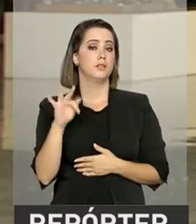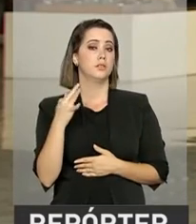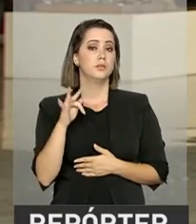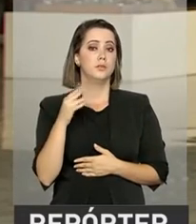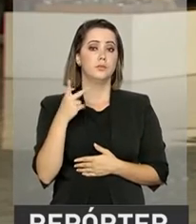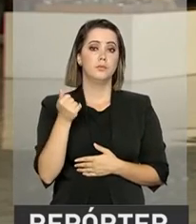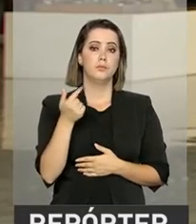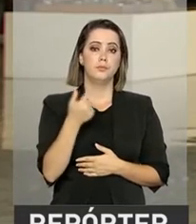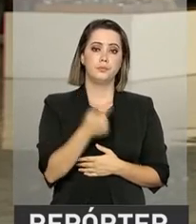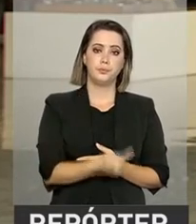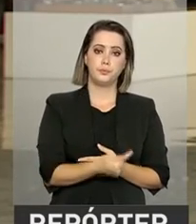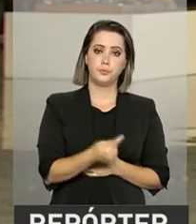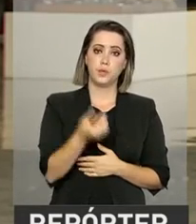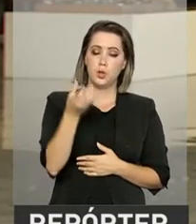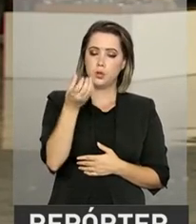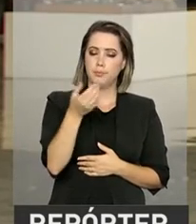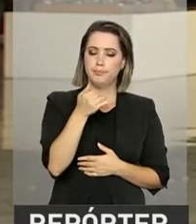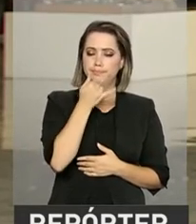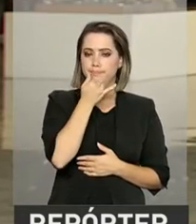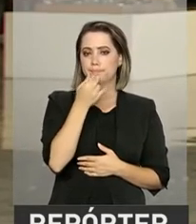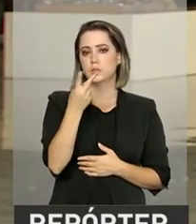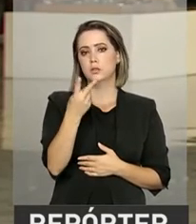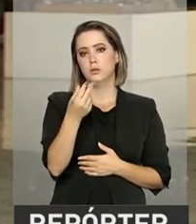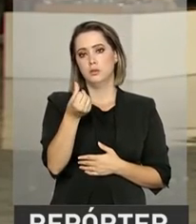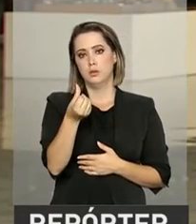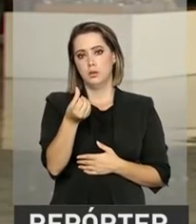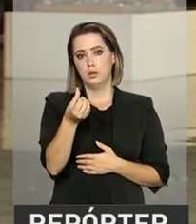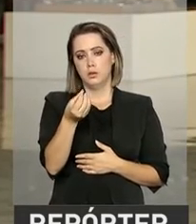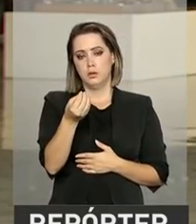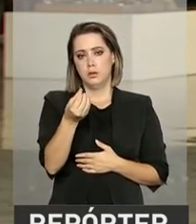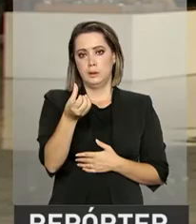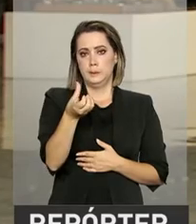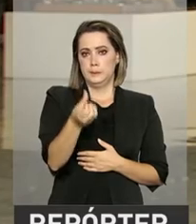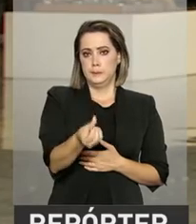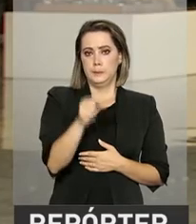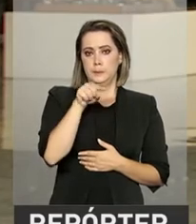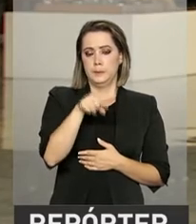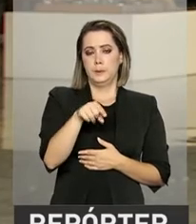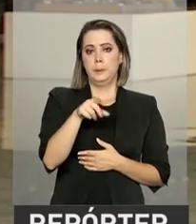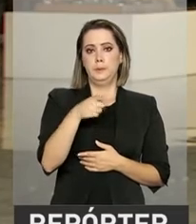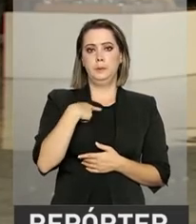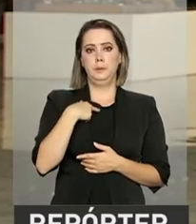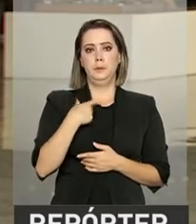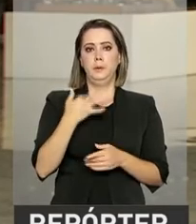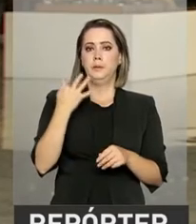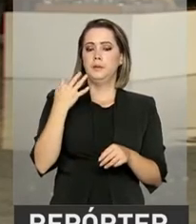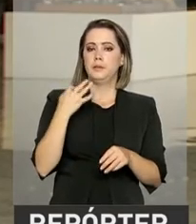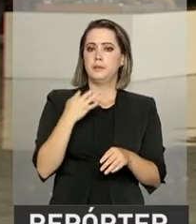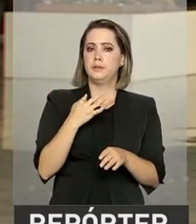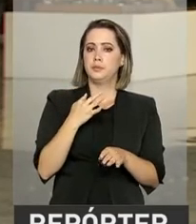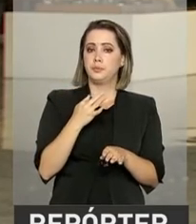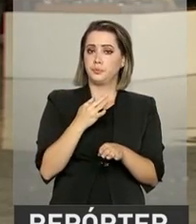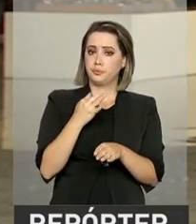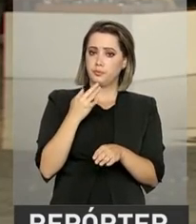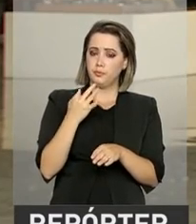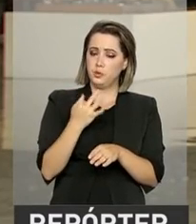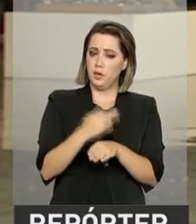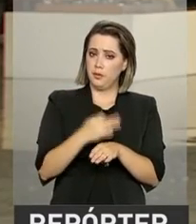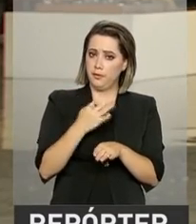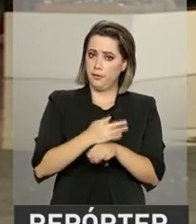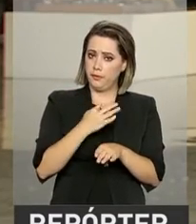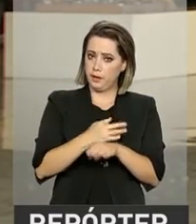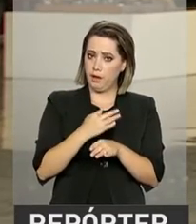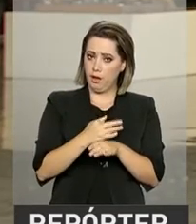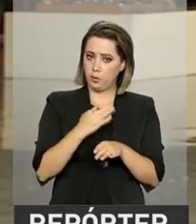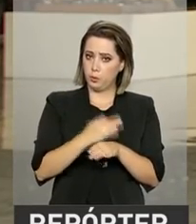de 2016. Segundo a agência, o feriado de carnaval no mês passado impactou no resultado. O